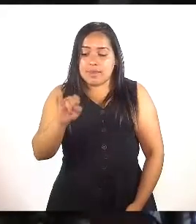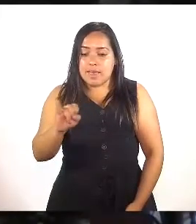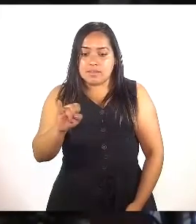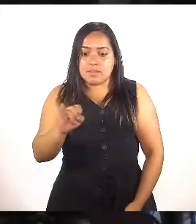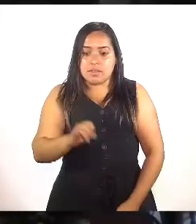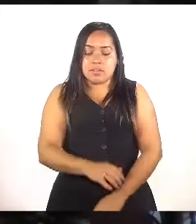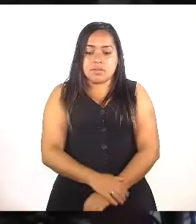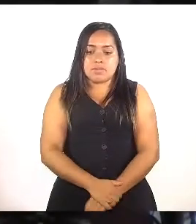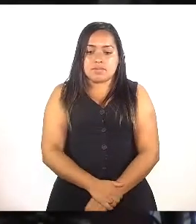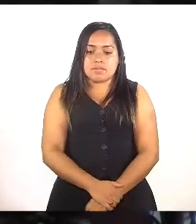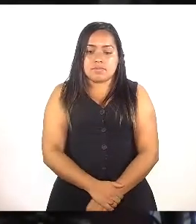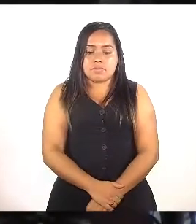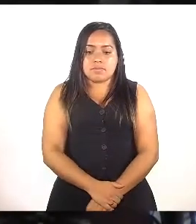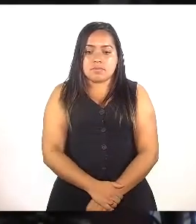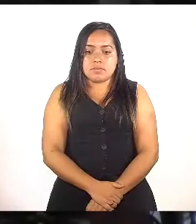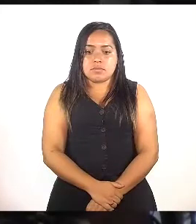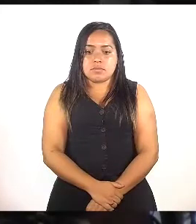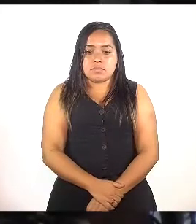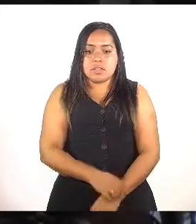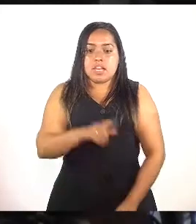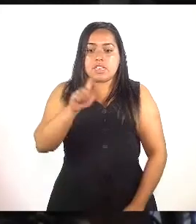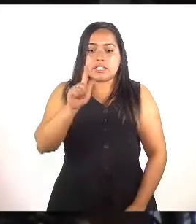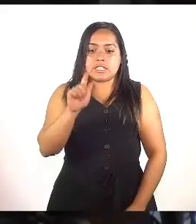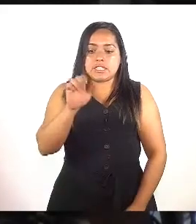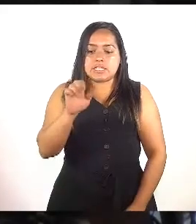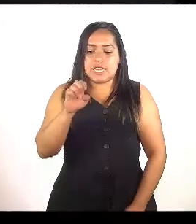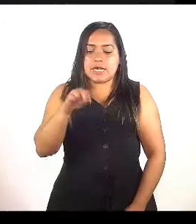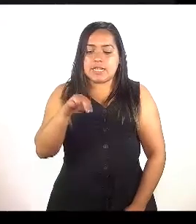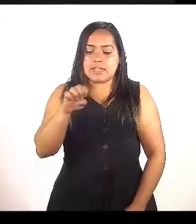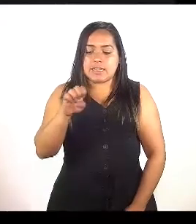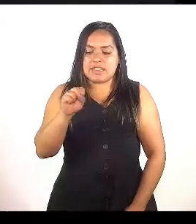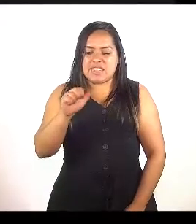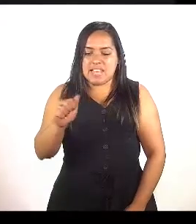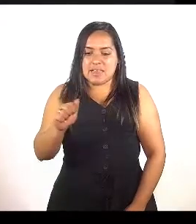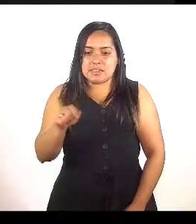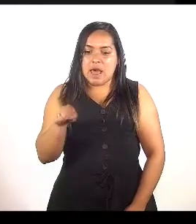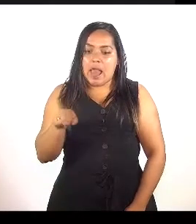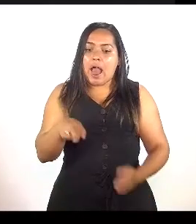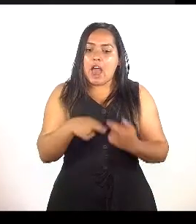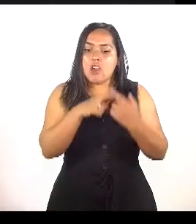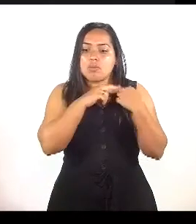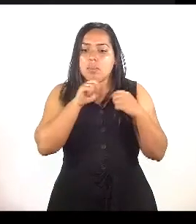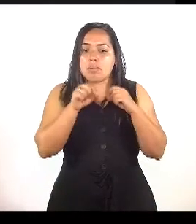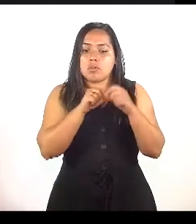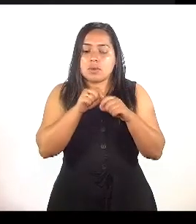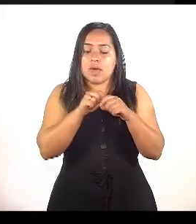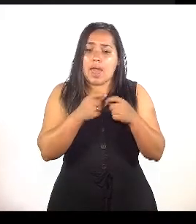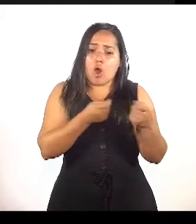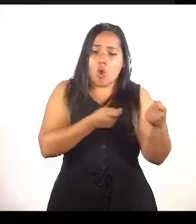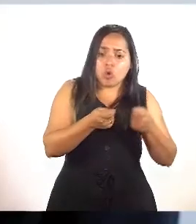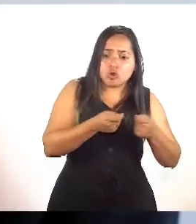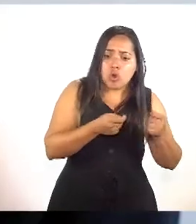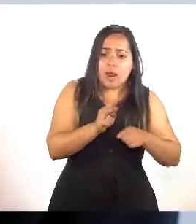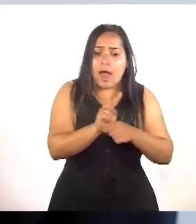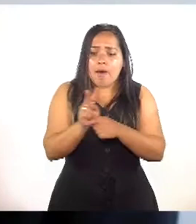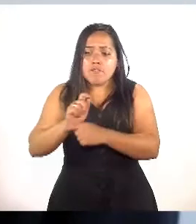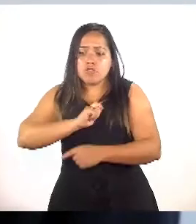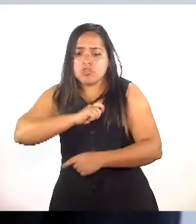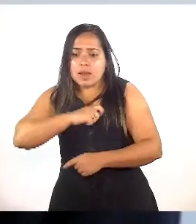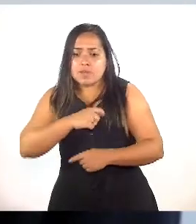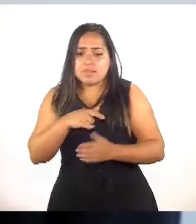as atribuições da AGENERSA? A principal é regular, controlar e fiscalizar os